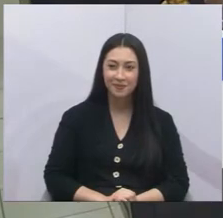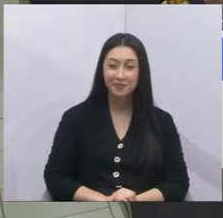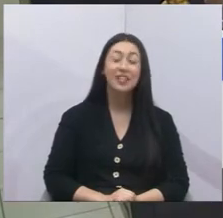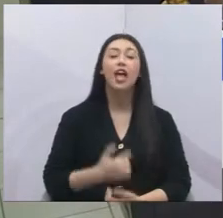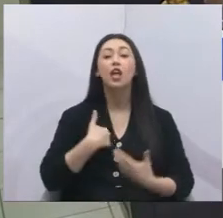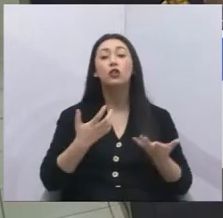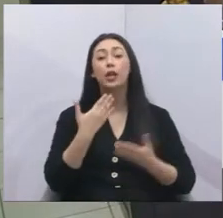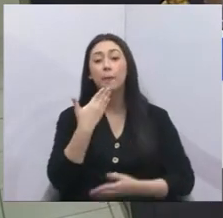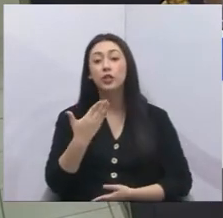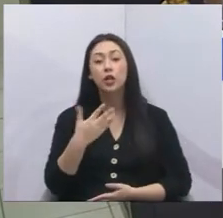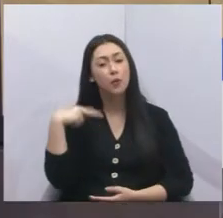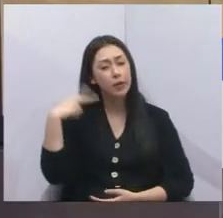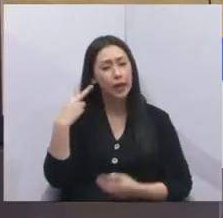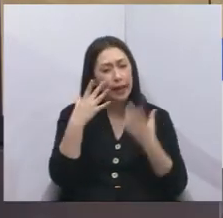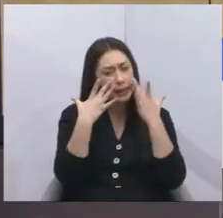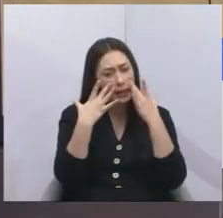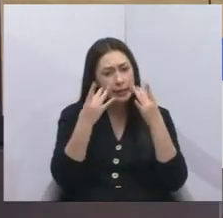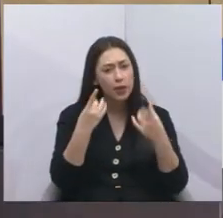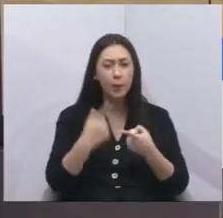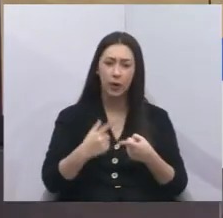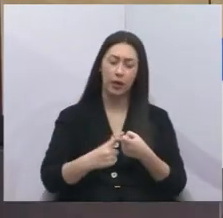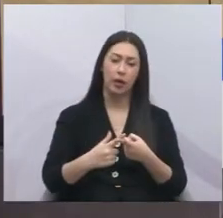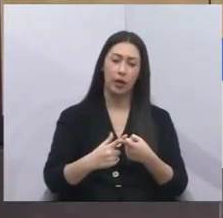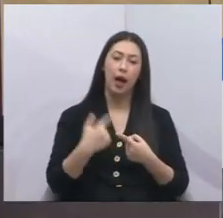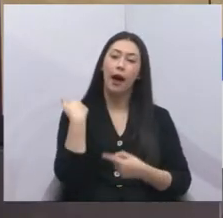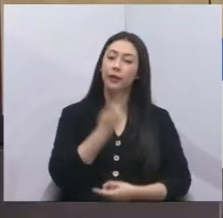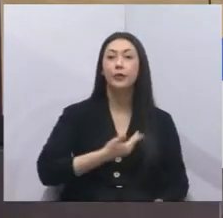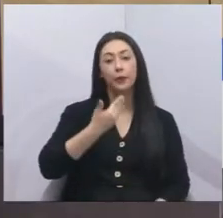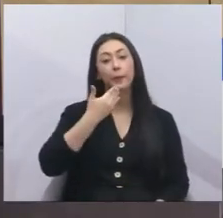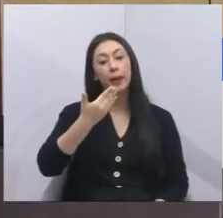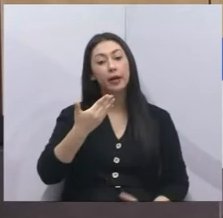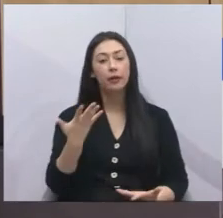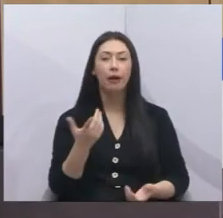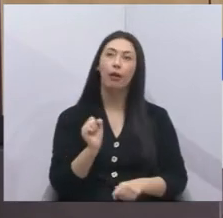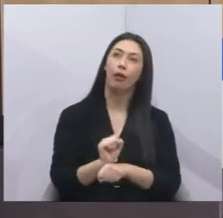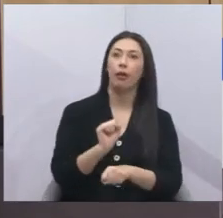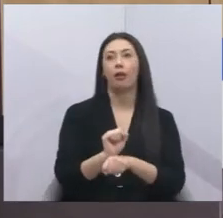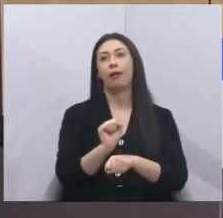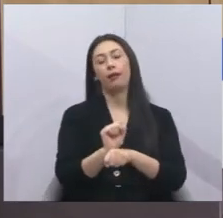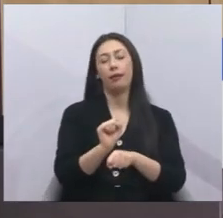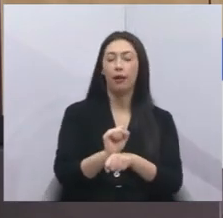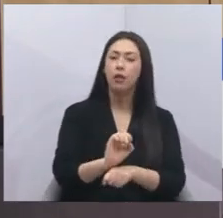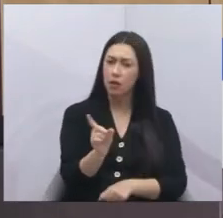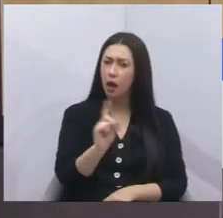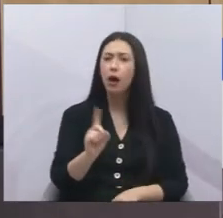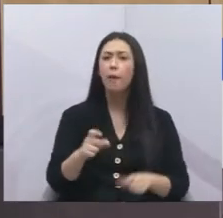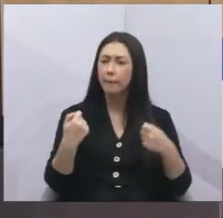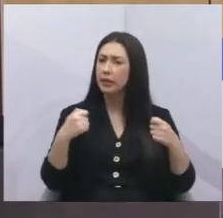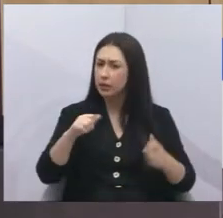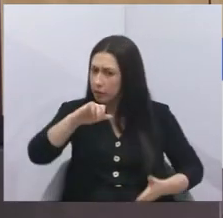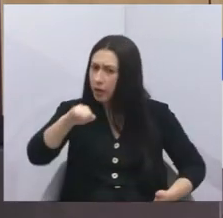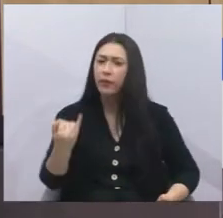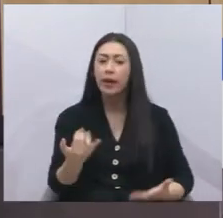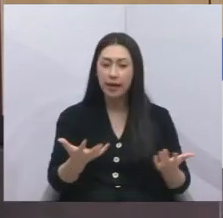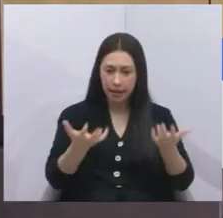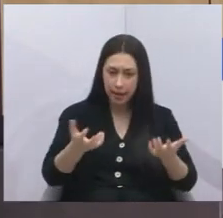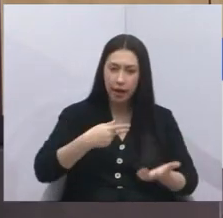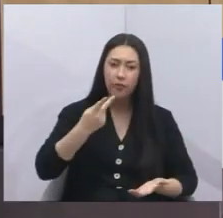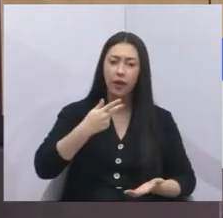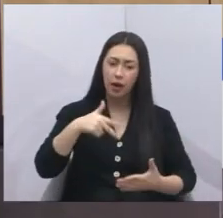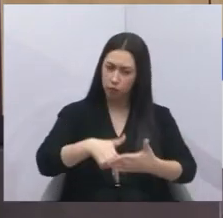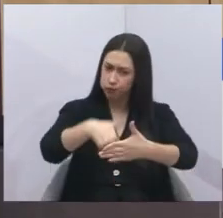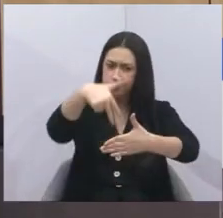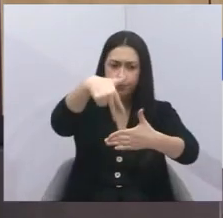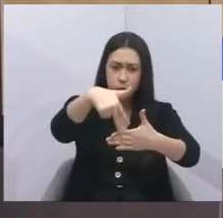Gostaria de pedir para os vereadores se atentassem, porque a gente pede, aí não dá para ficar esperando qual vereador que vai falar. O vereador quer falar, use